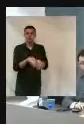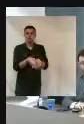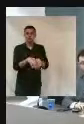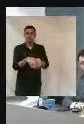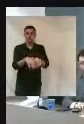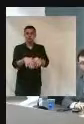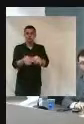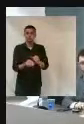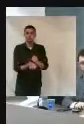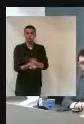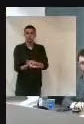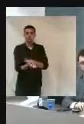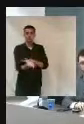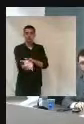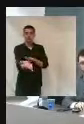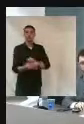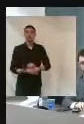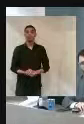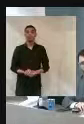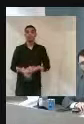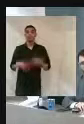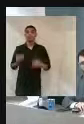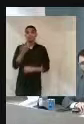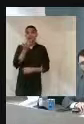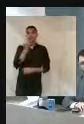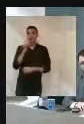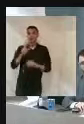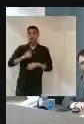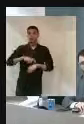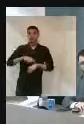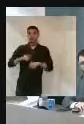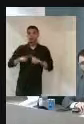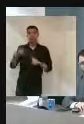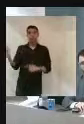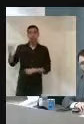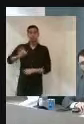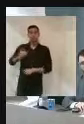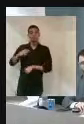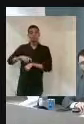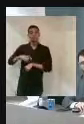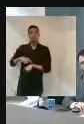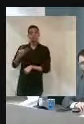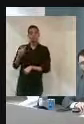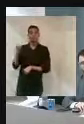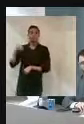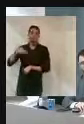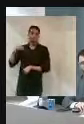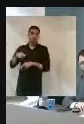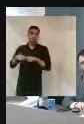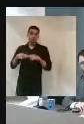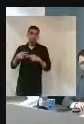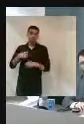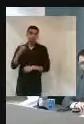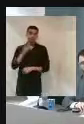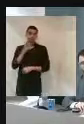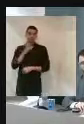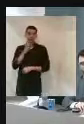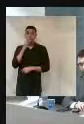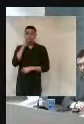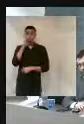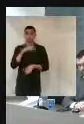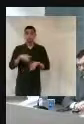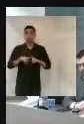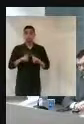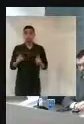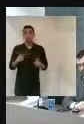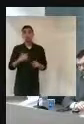mas o tempo que havia me falado inicialmente era 20 minutos, e aí eu, por isso, a pressa. Eu gostaria